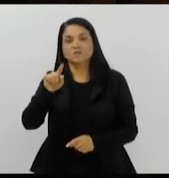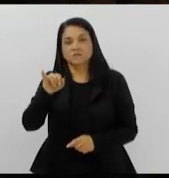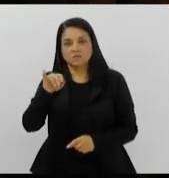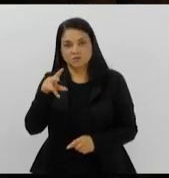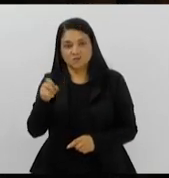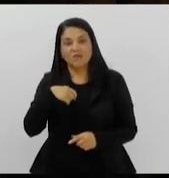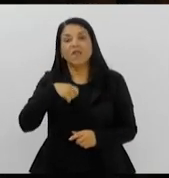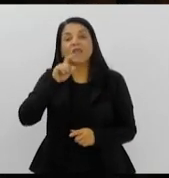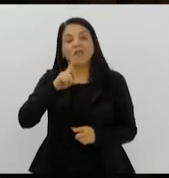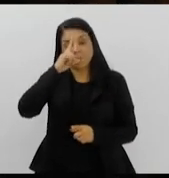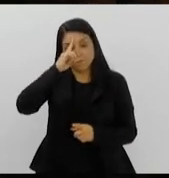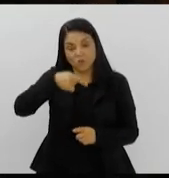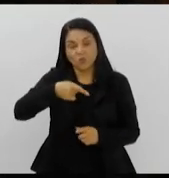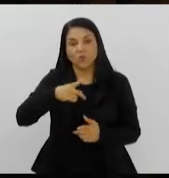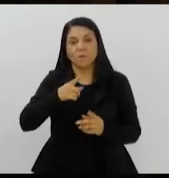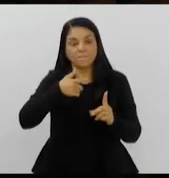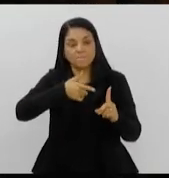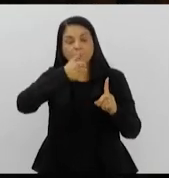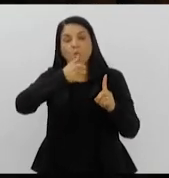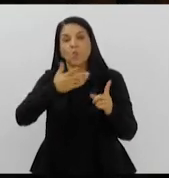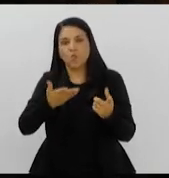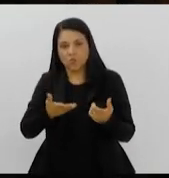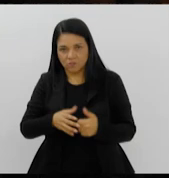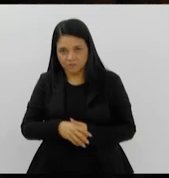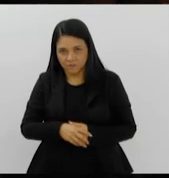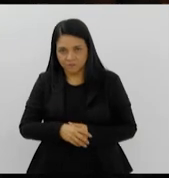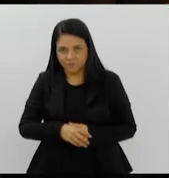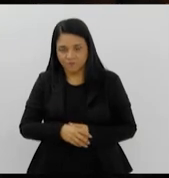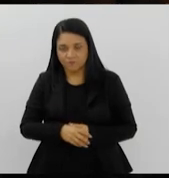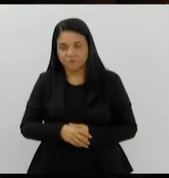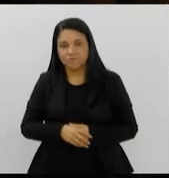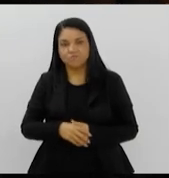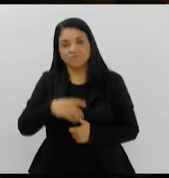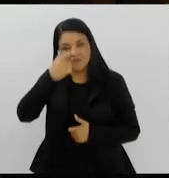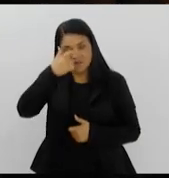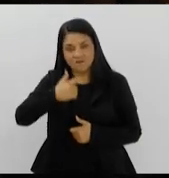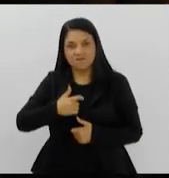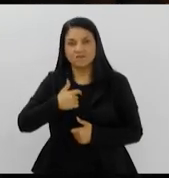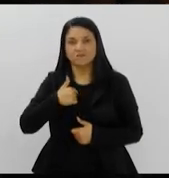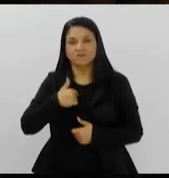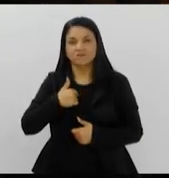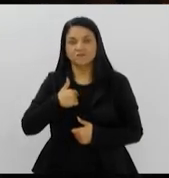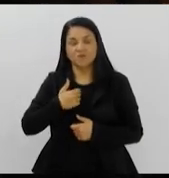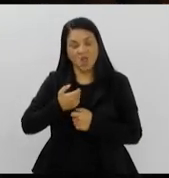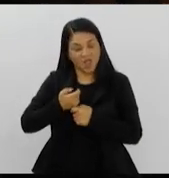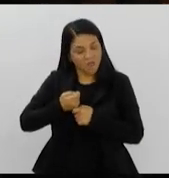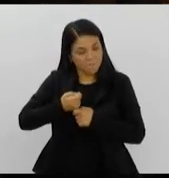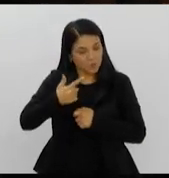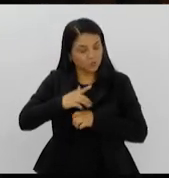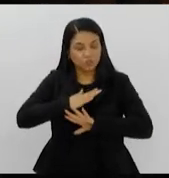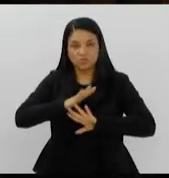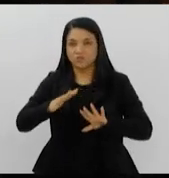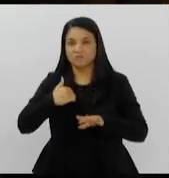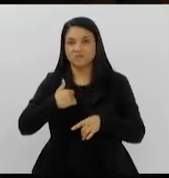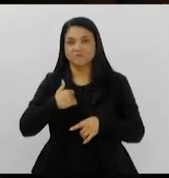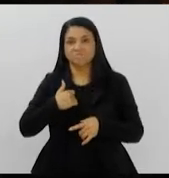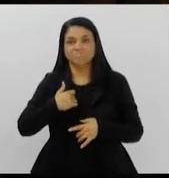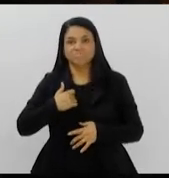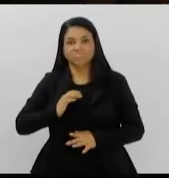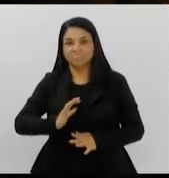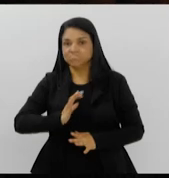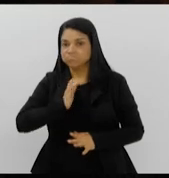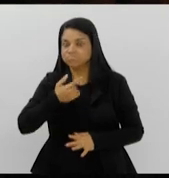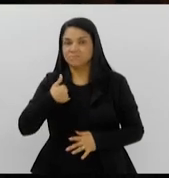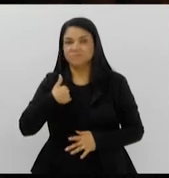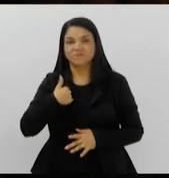Joãozinho? Então, eu fico aqui com a minha repúdia, minha indignação,